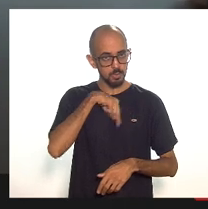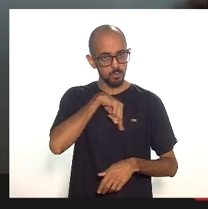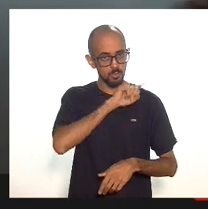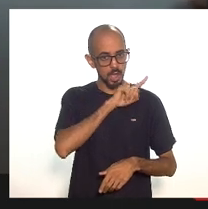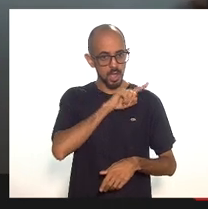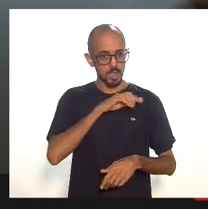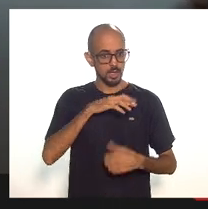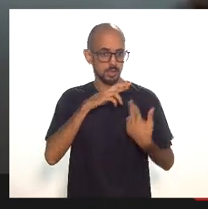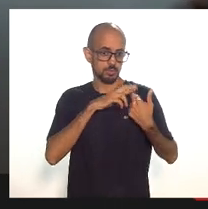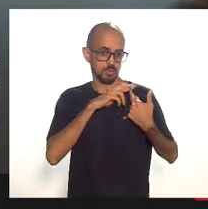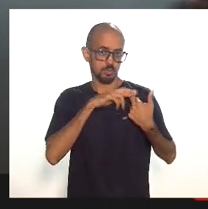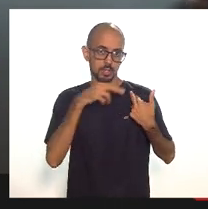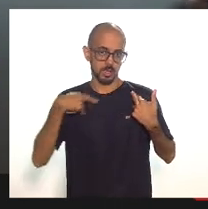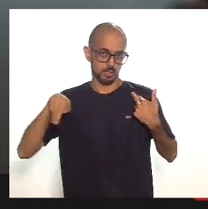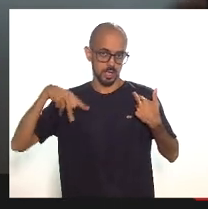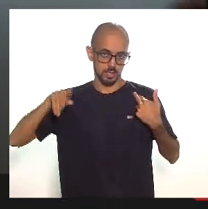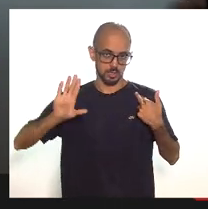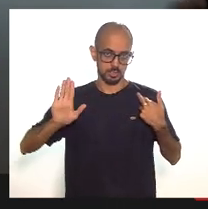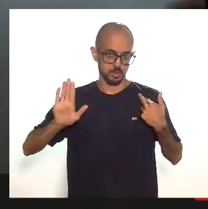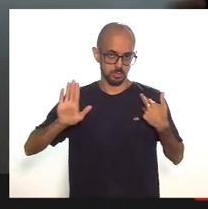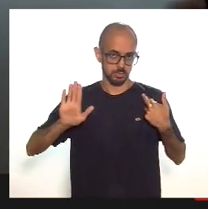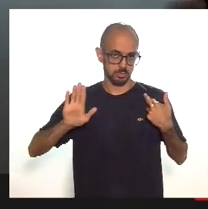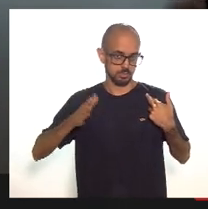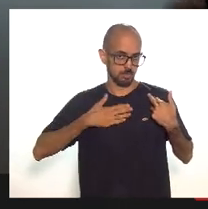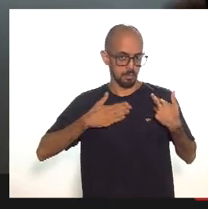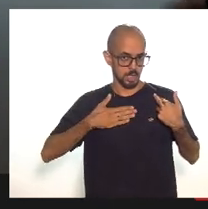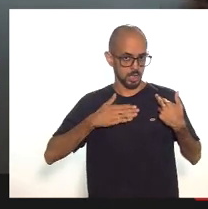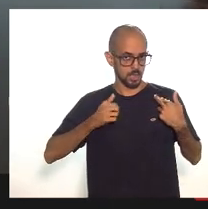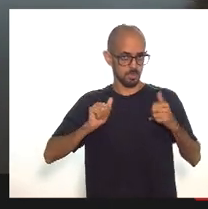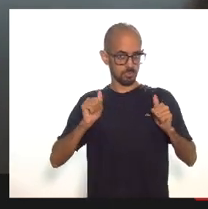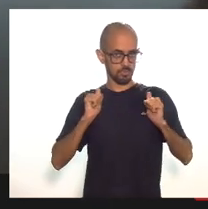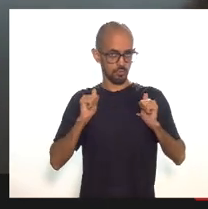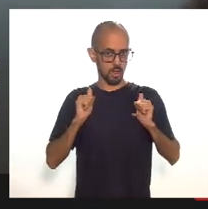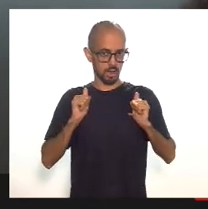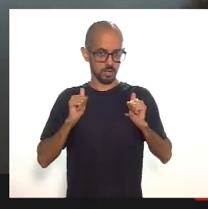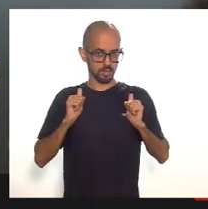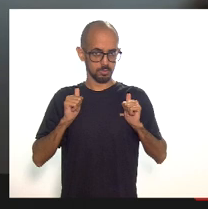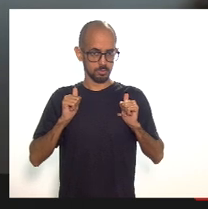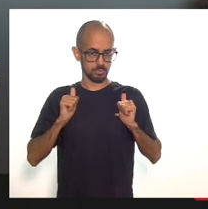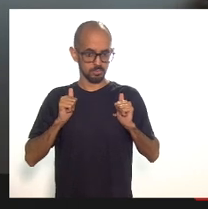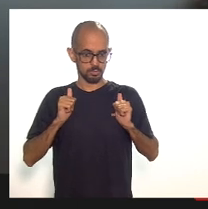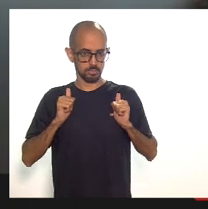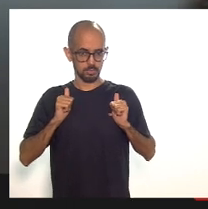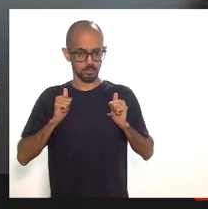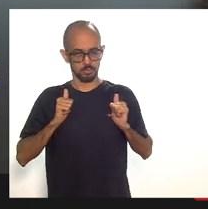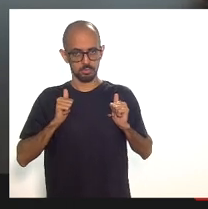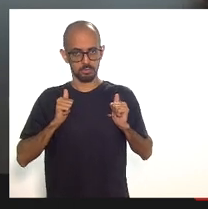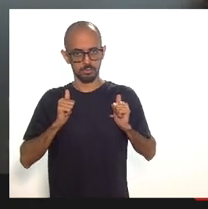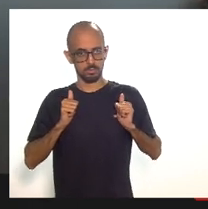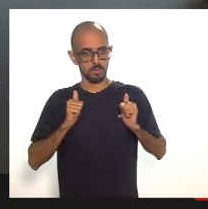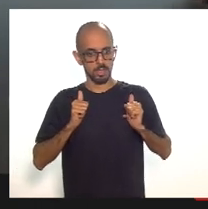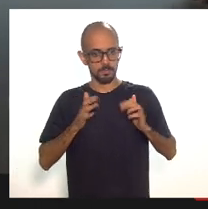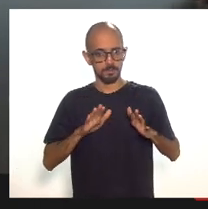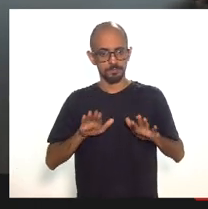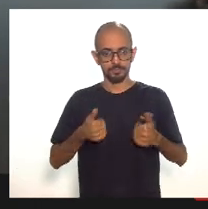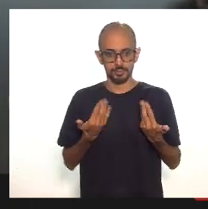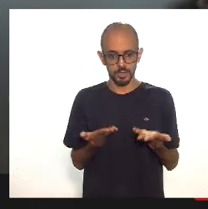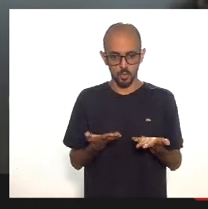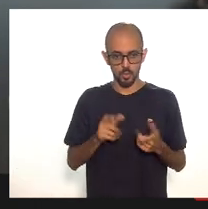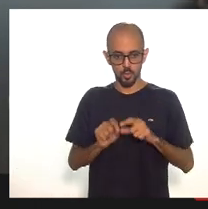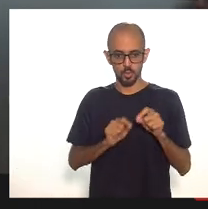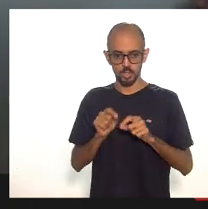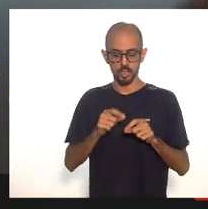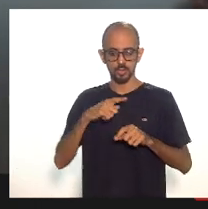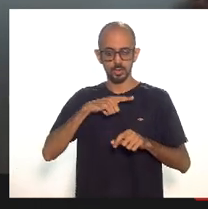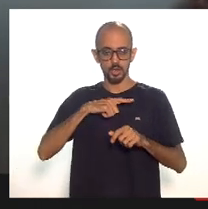a responsabilidade, se acontecer alguma coisa, não será comigo, será com aqueles que permitiram colocar paciente lá dentro. Então, tem todos os